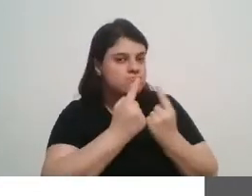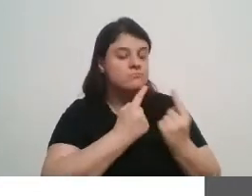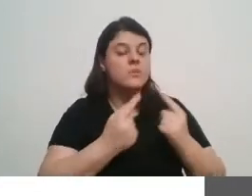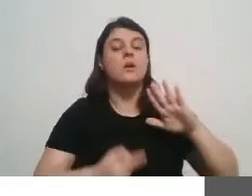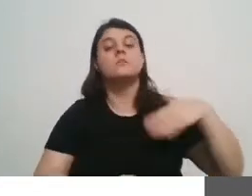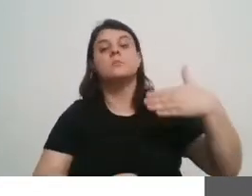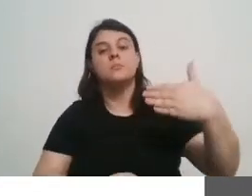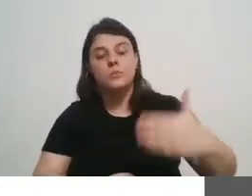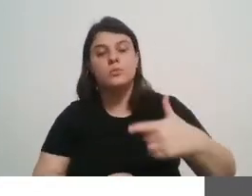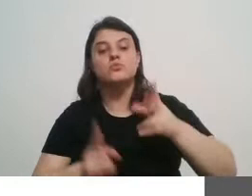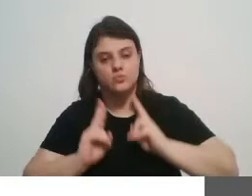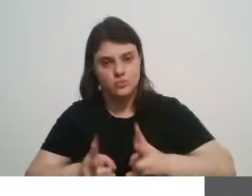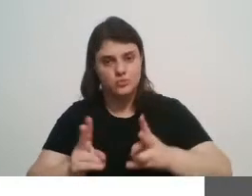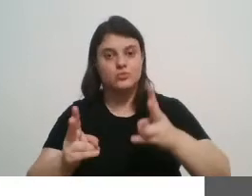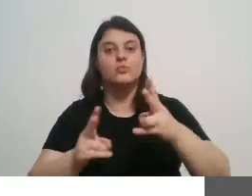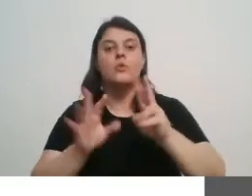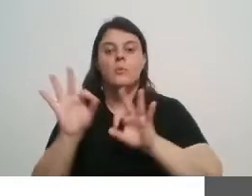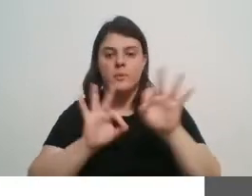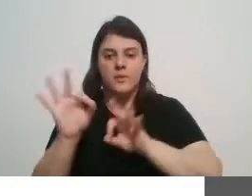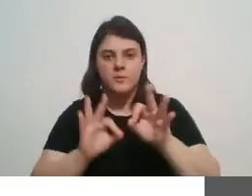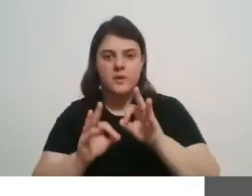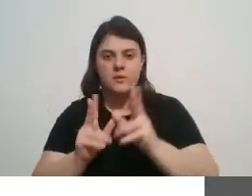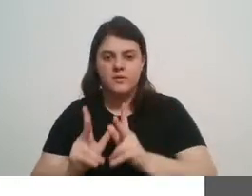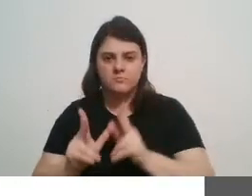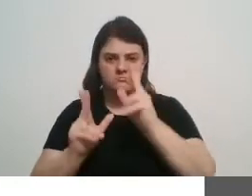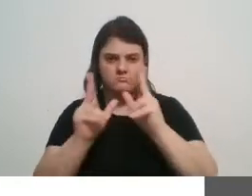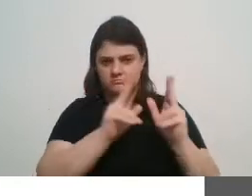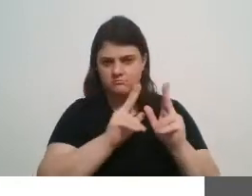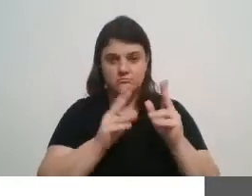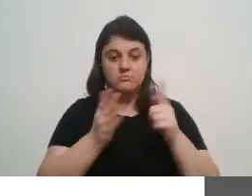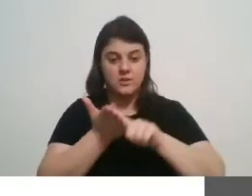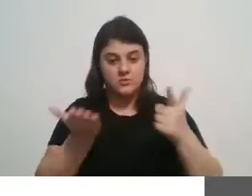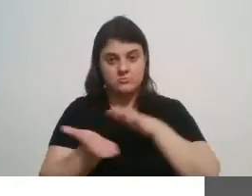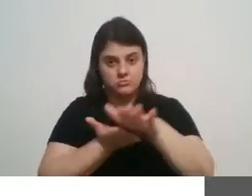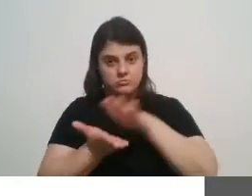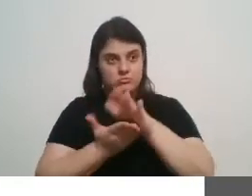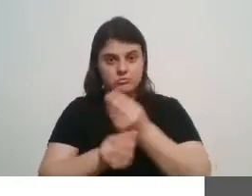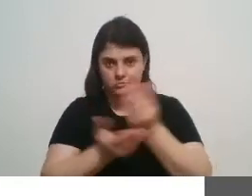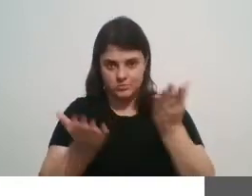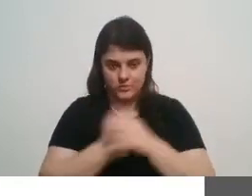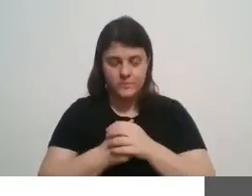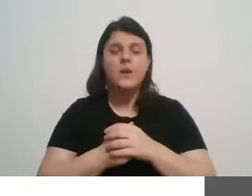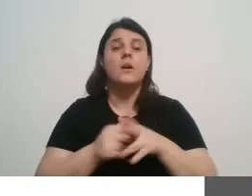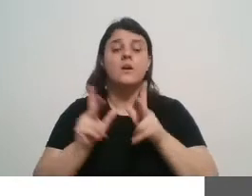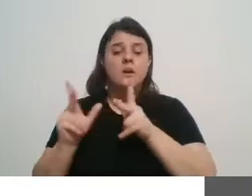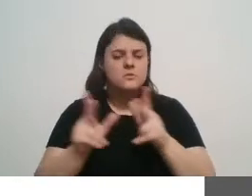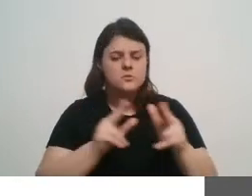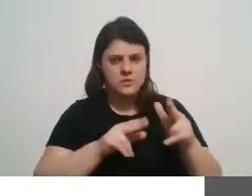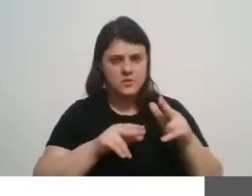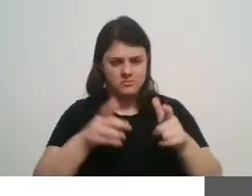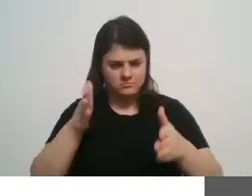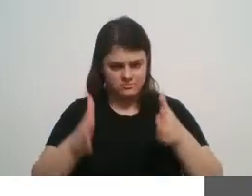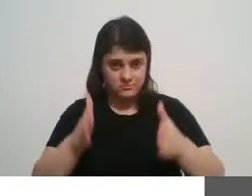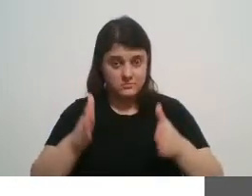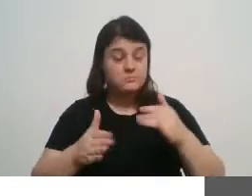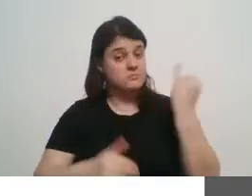isso seguia para a diagramação e para o jornal publicado. Essa parte do trabalho de editoria, ela é muito importante no contexto do jornal,